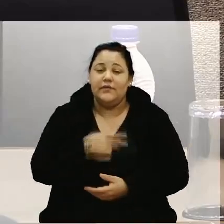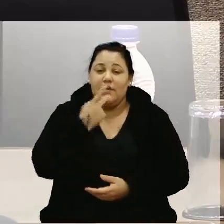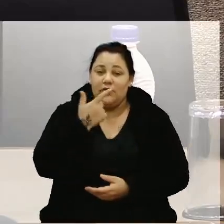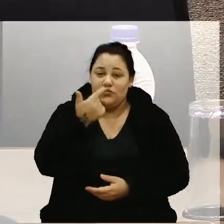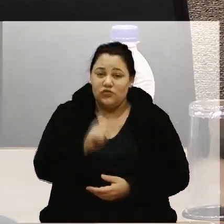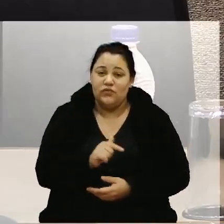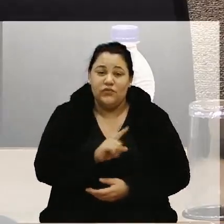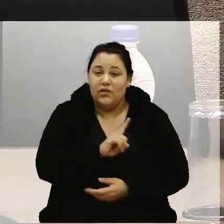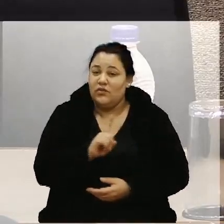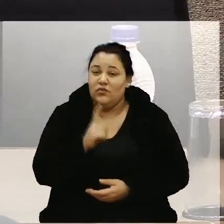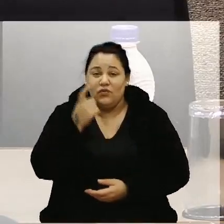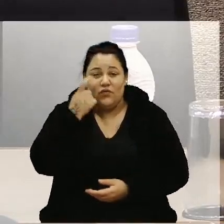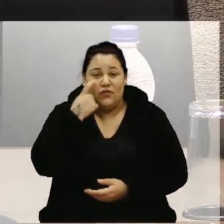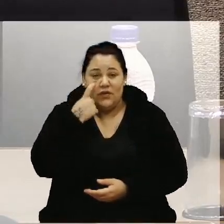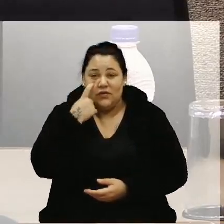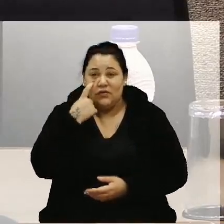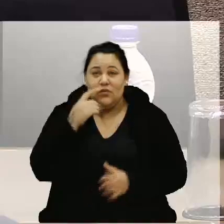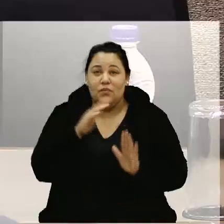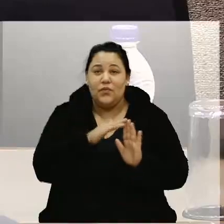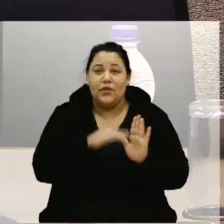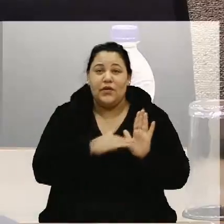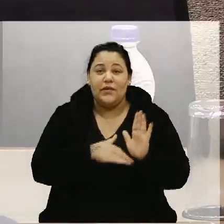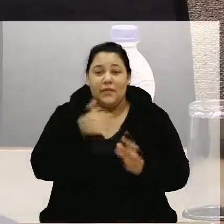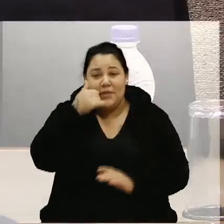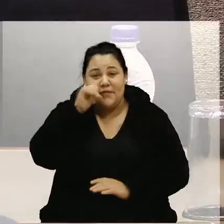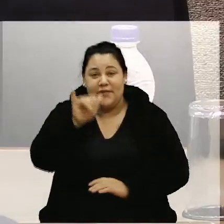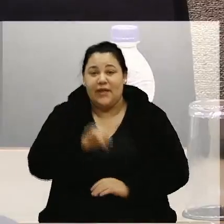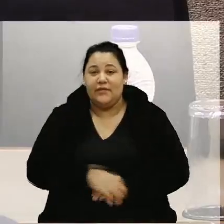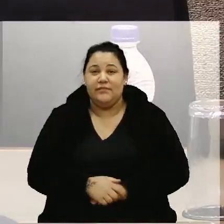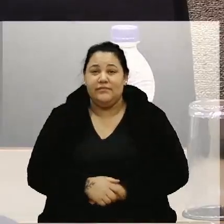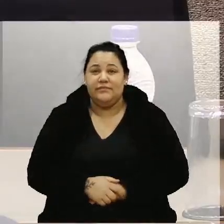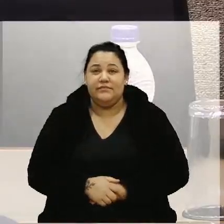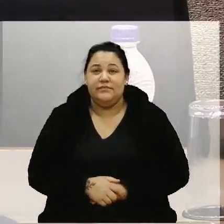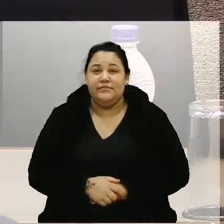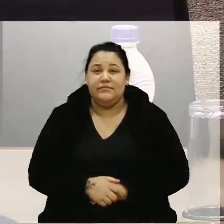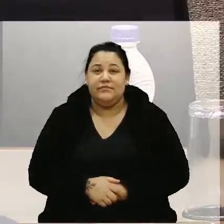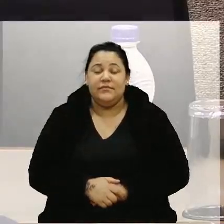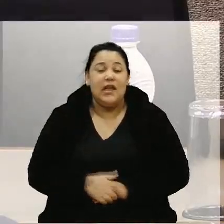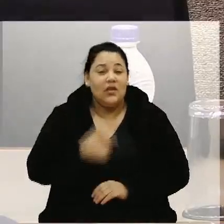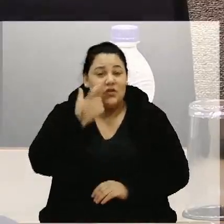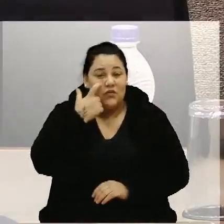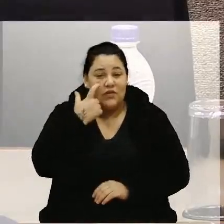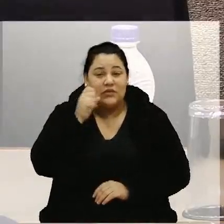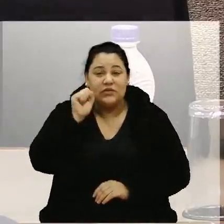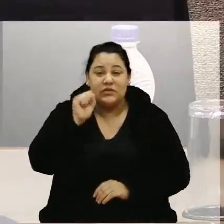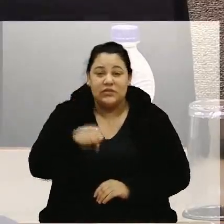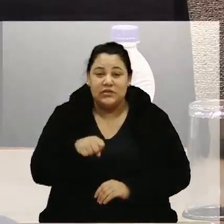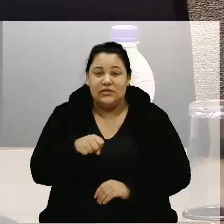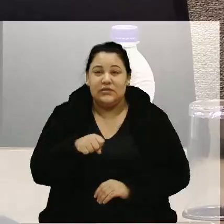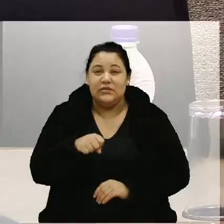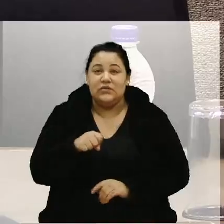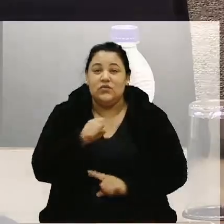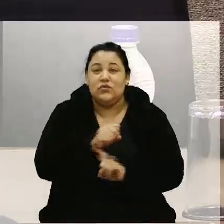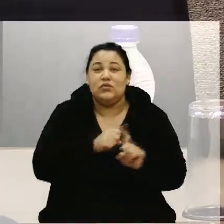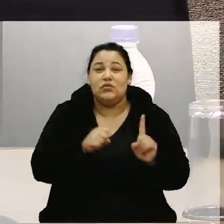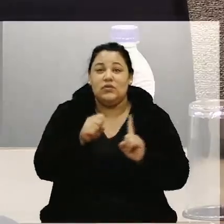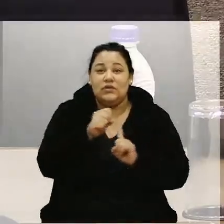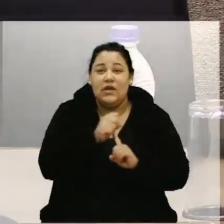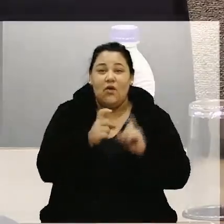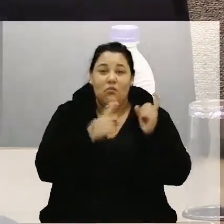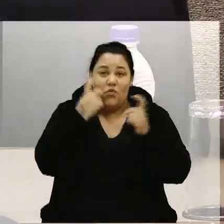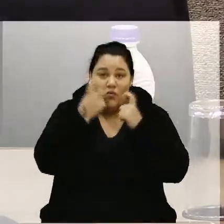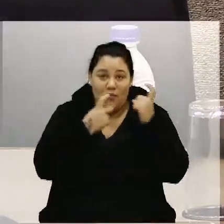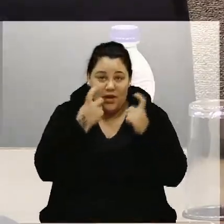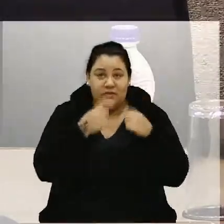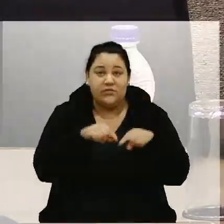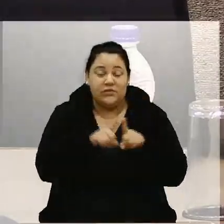estou vendo um programa de prevenção. Não estou vendo. Eu estou vendo, sim, a parte social preocupada,